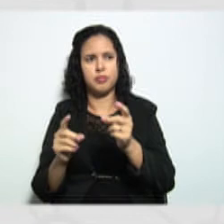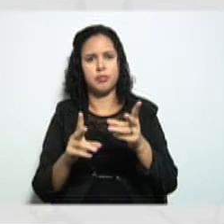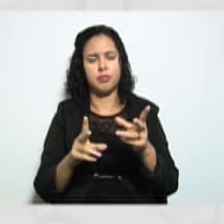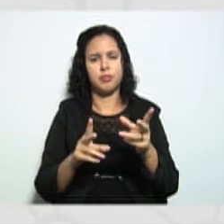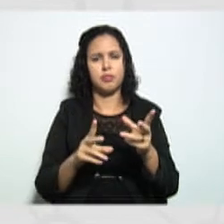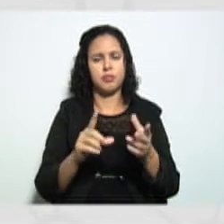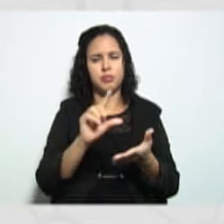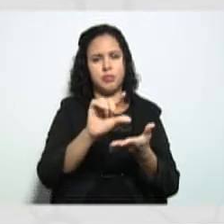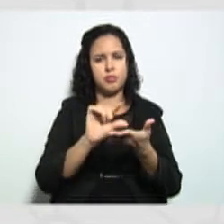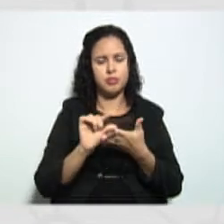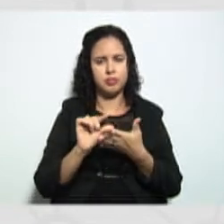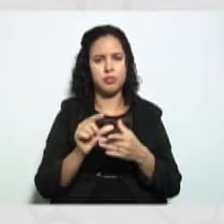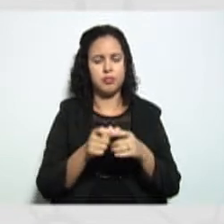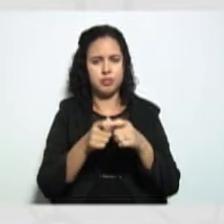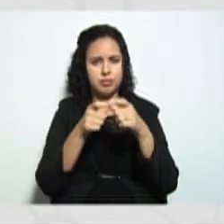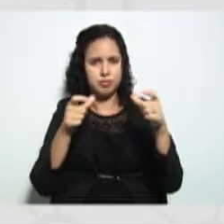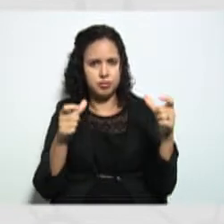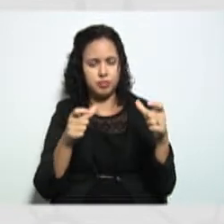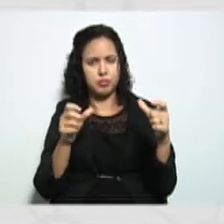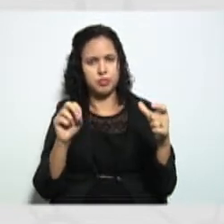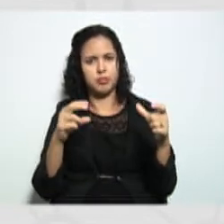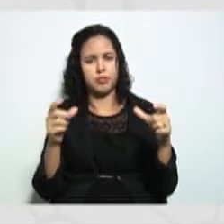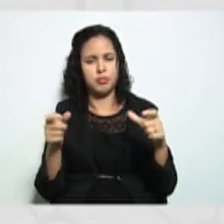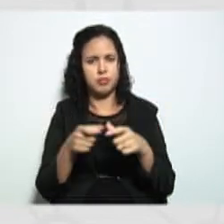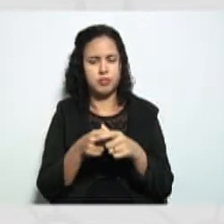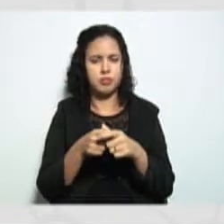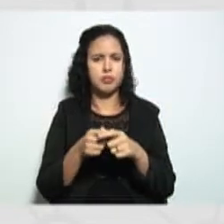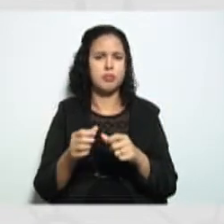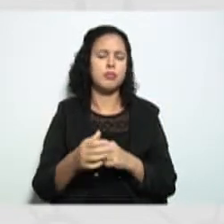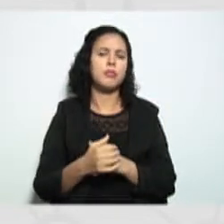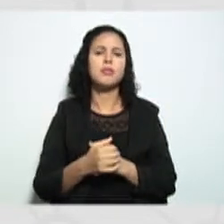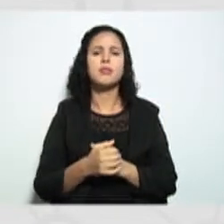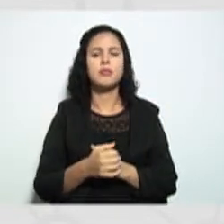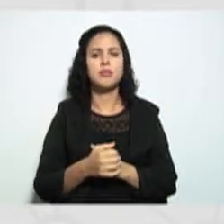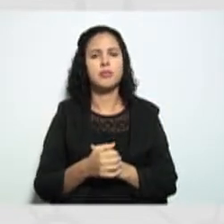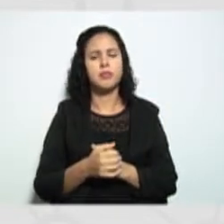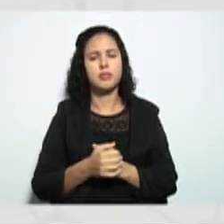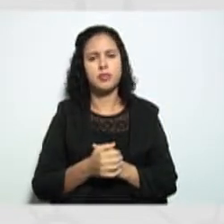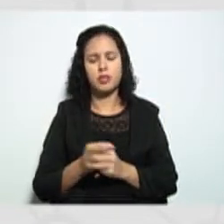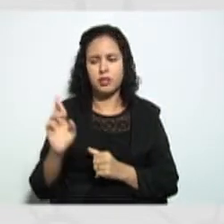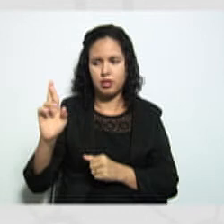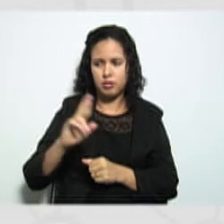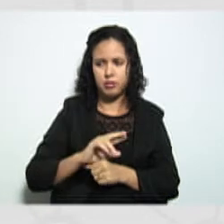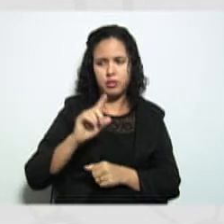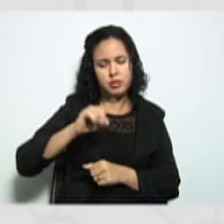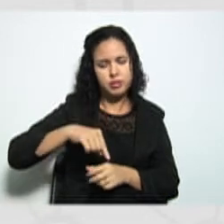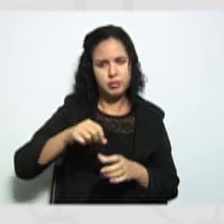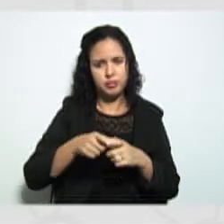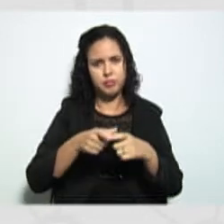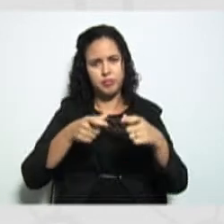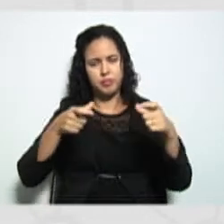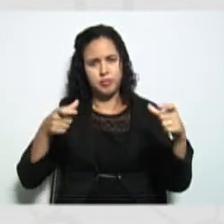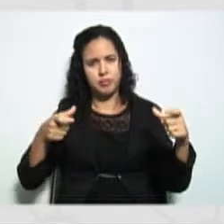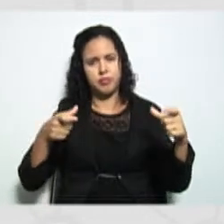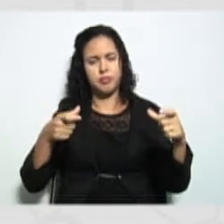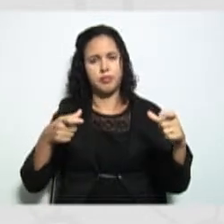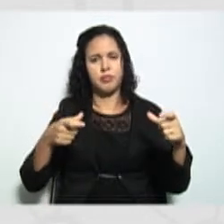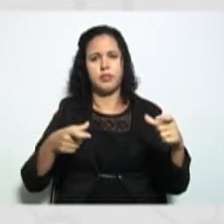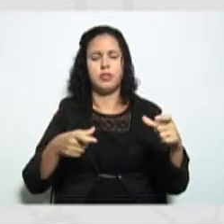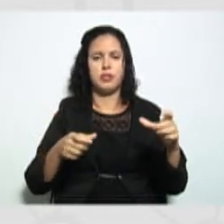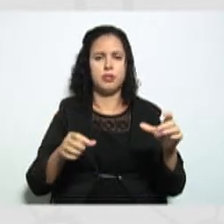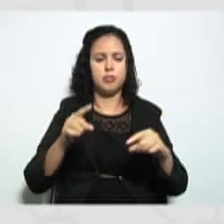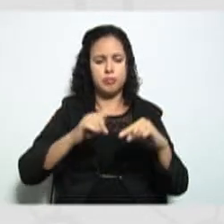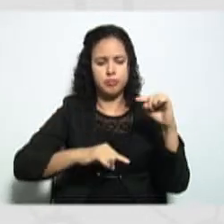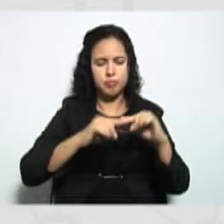maior ou menor? Sim, temos resposta e a resposta está correta, será maior, né? Isso quanto mais complexo for o produto, quanto mais